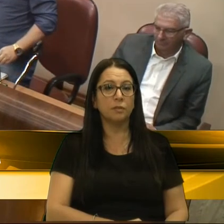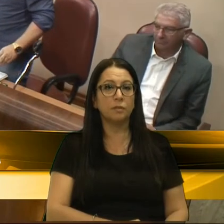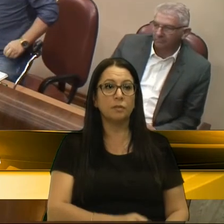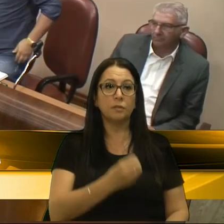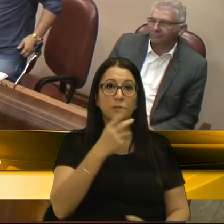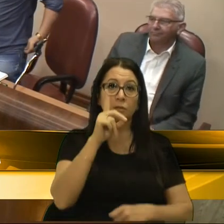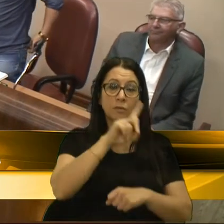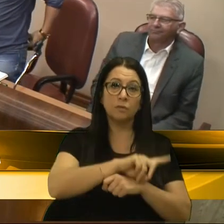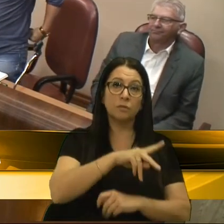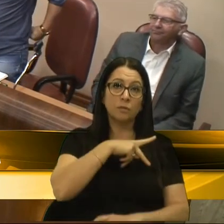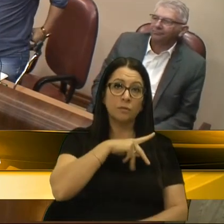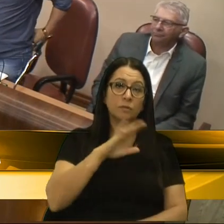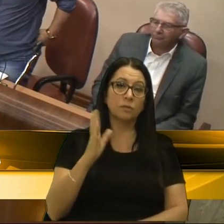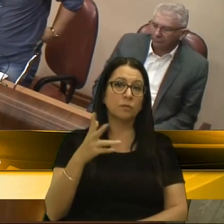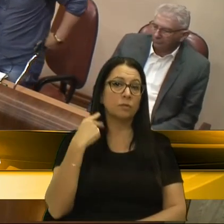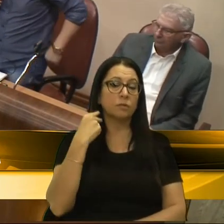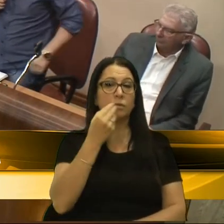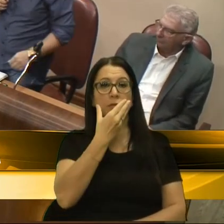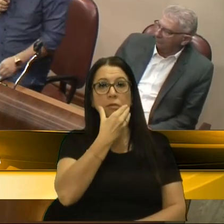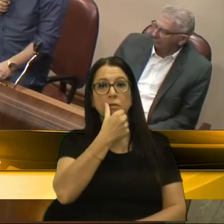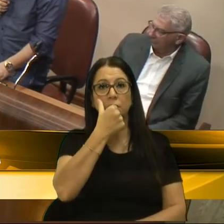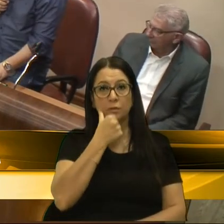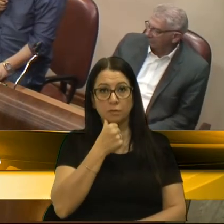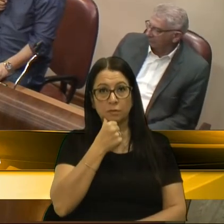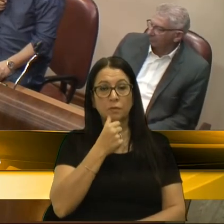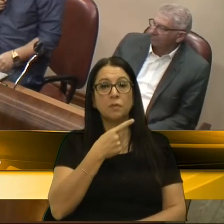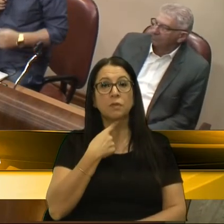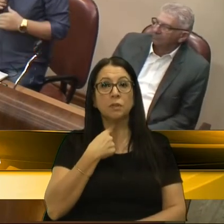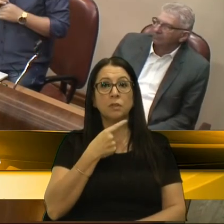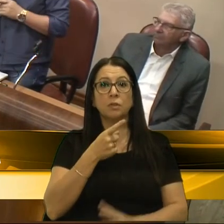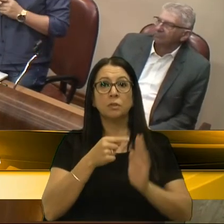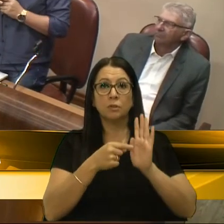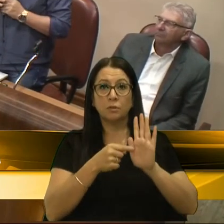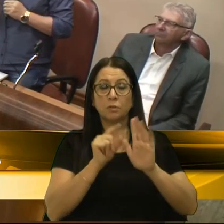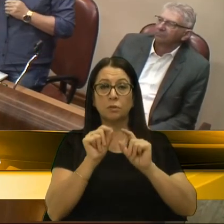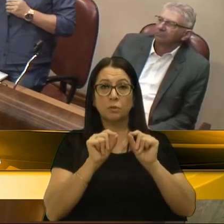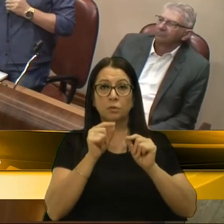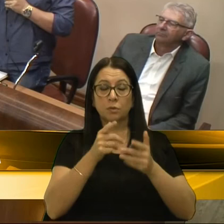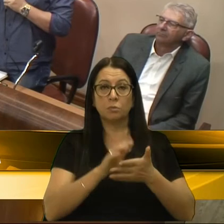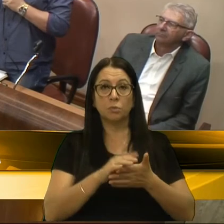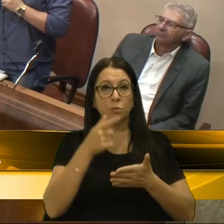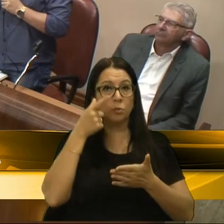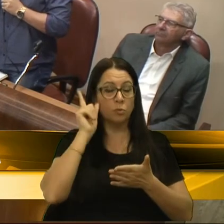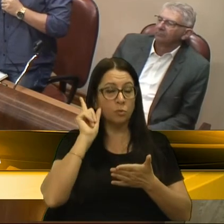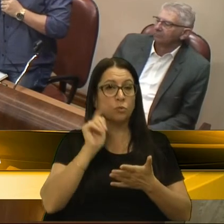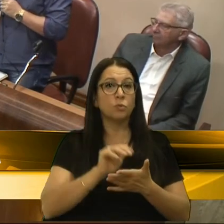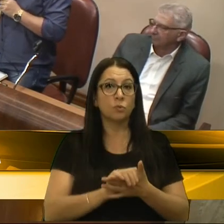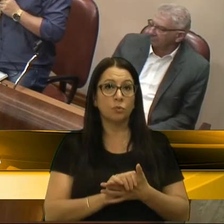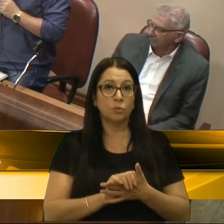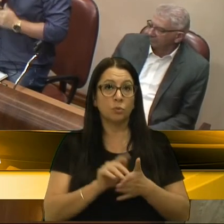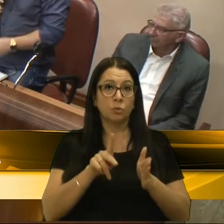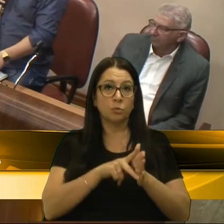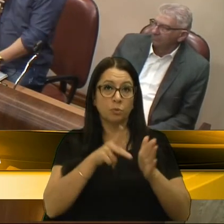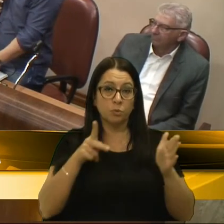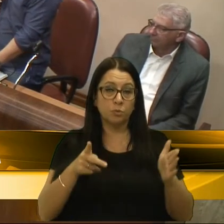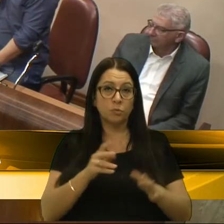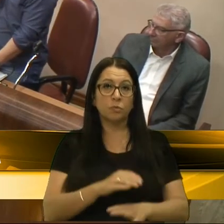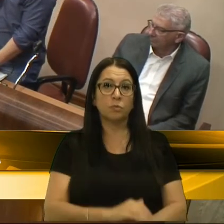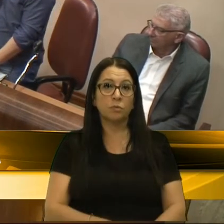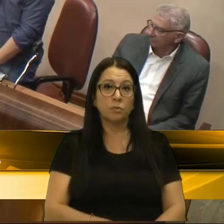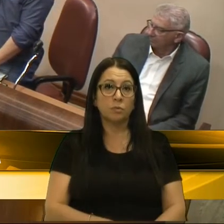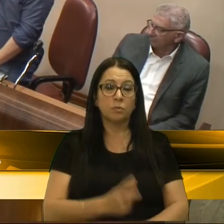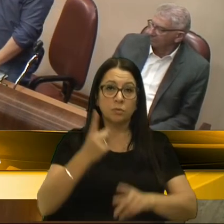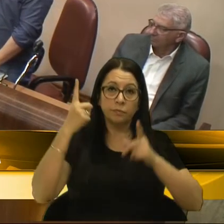Bom dia, senhor presidente, senhores e senhoras vereadoras. Eu gostaria de trazer aqui sobre o que saiu ontem no Jornal Pioneiro. E a